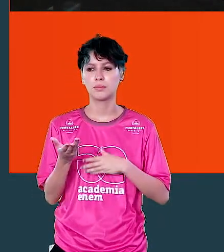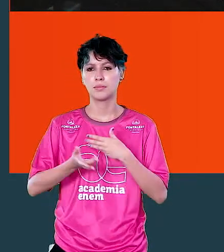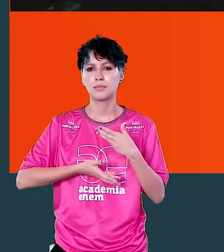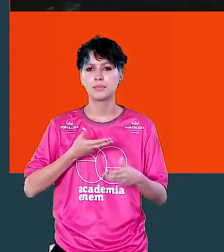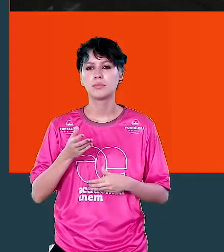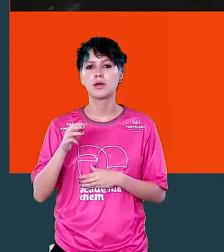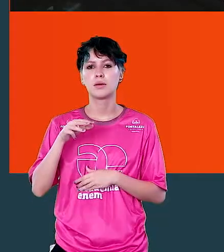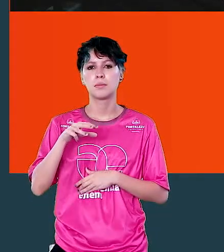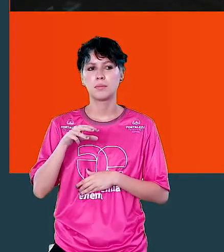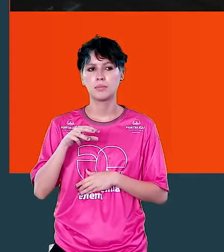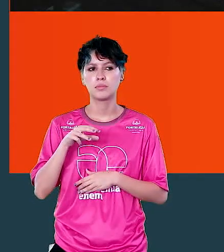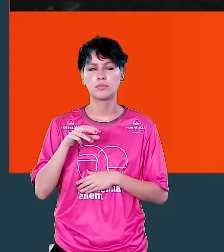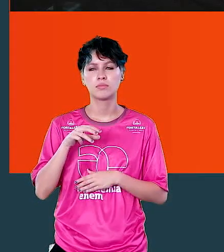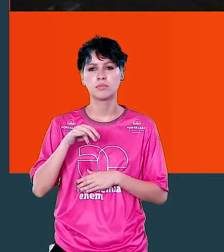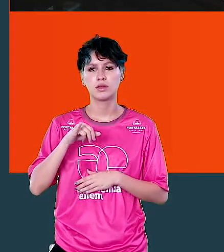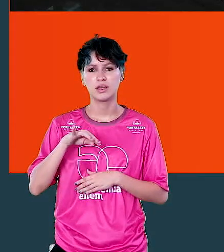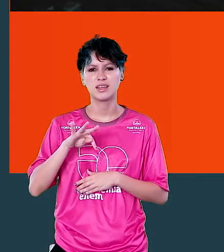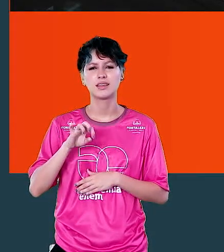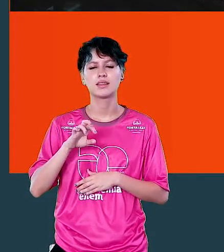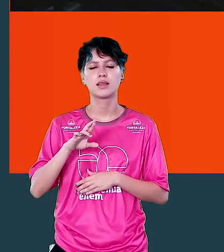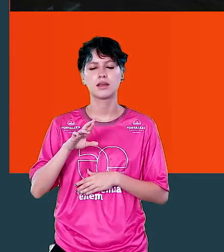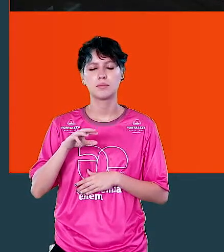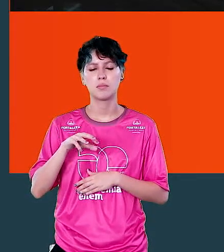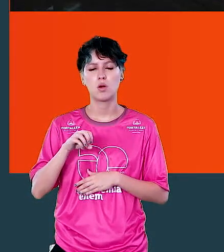Interações intermoleculares. Presta atenção.